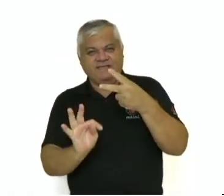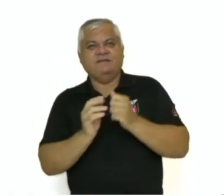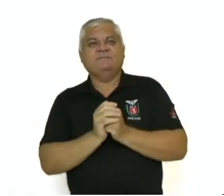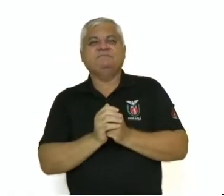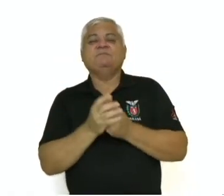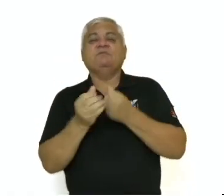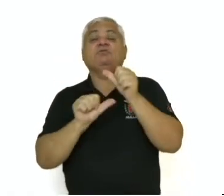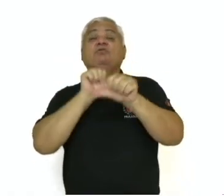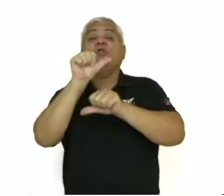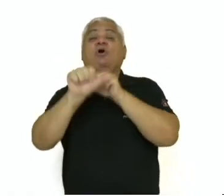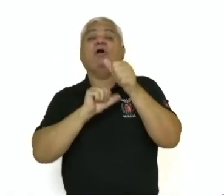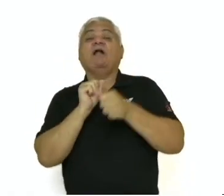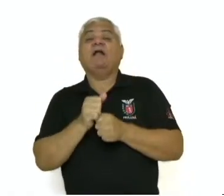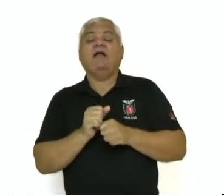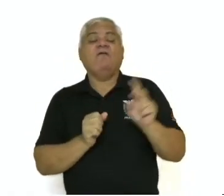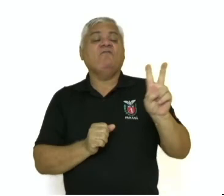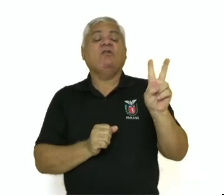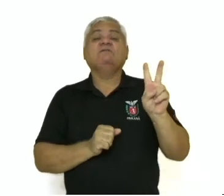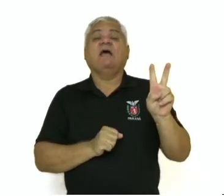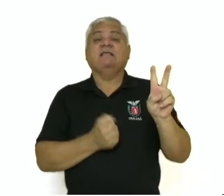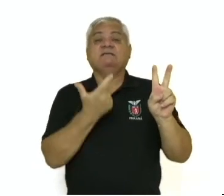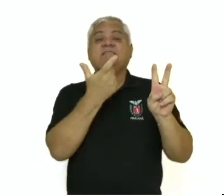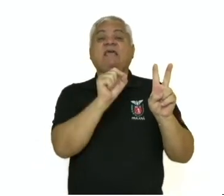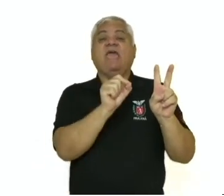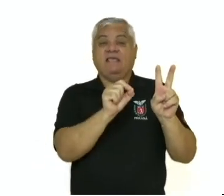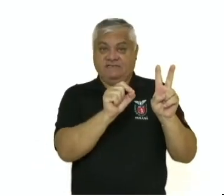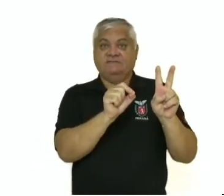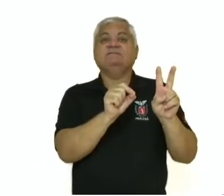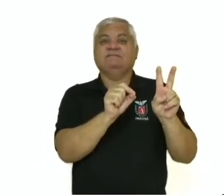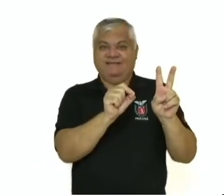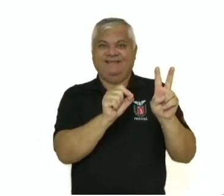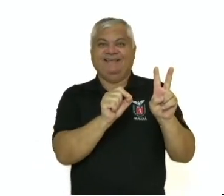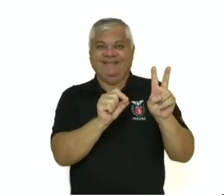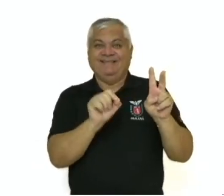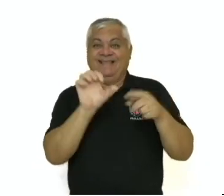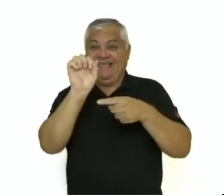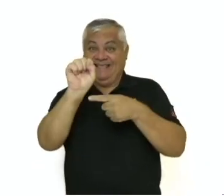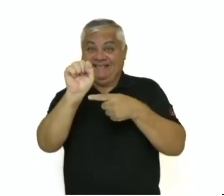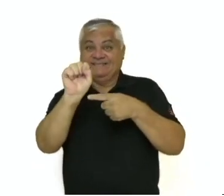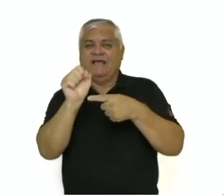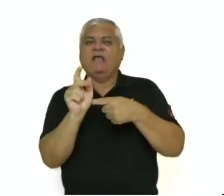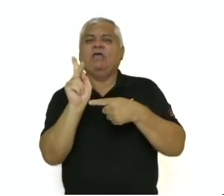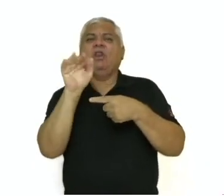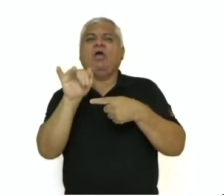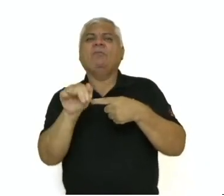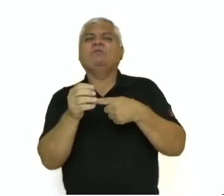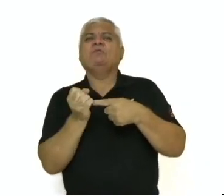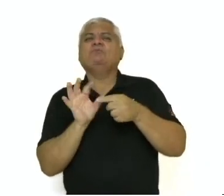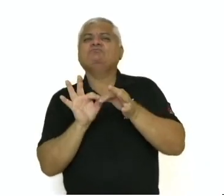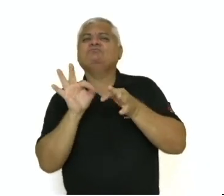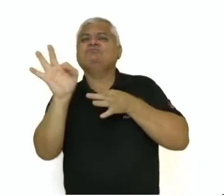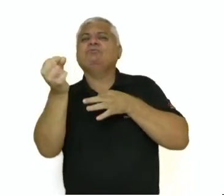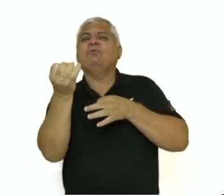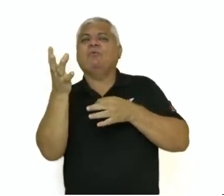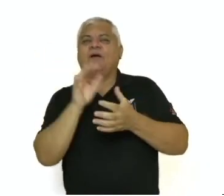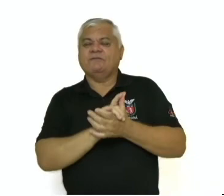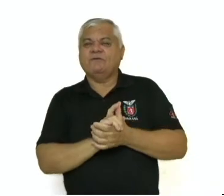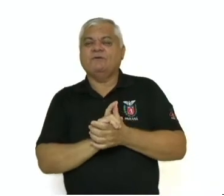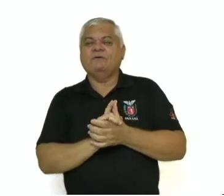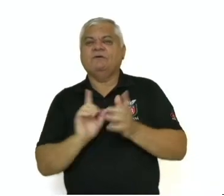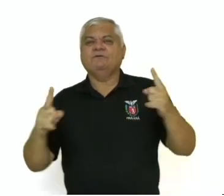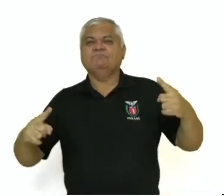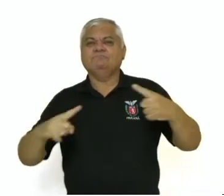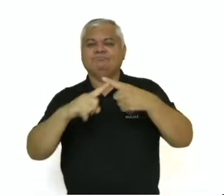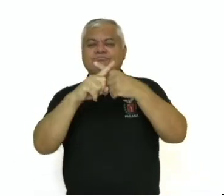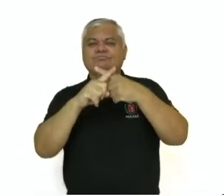ΔT. Substituindo os dados, nós vamos ter que 10 é igual a ΔS sobre ΔT. Fazendo aquela velha multiplicação cruzada, nós